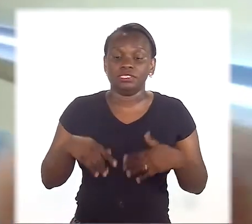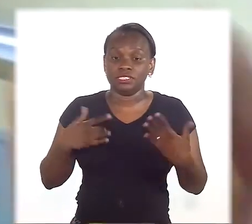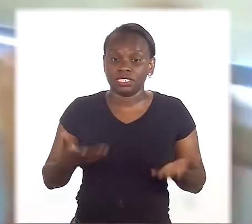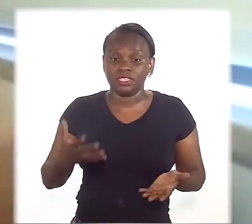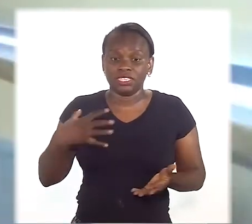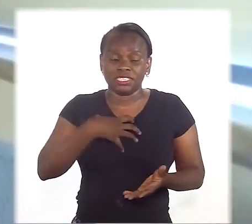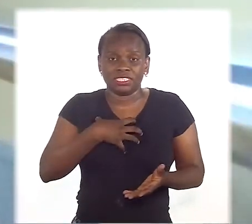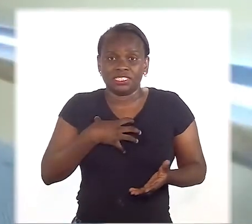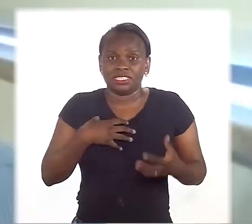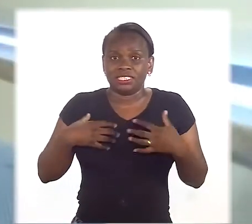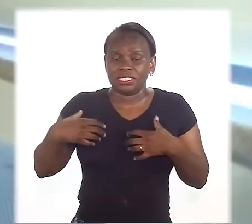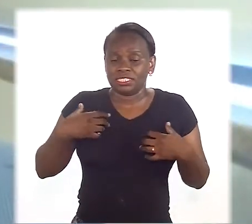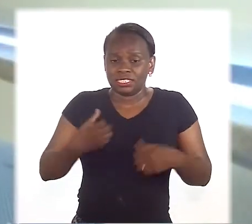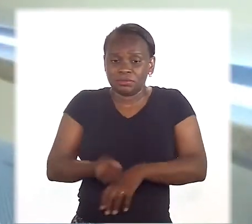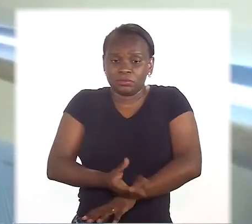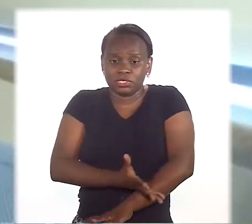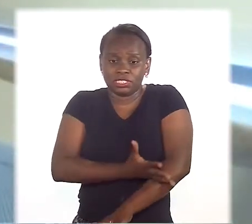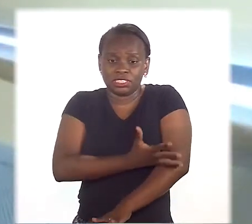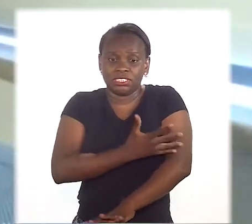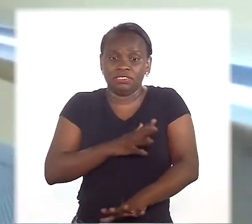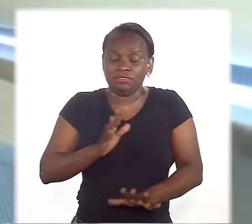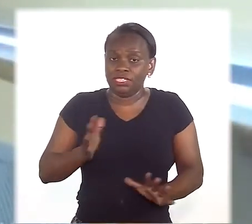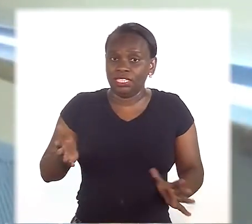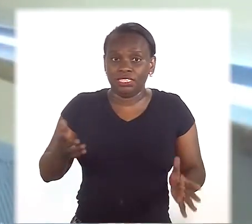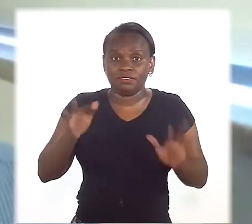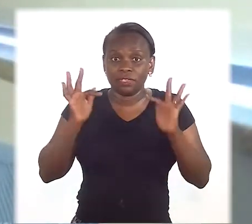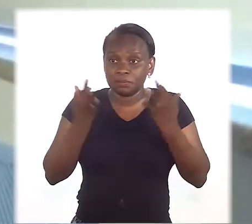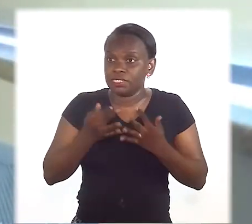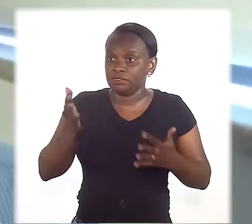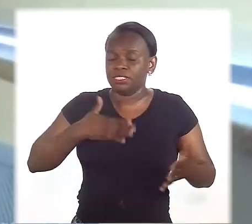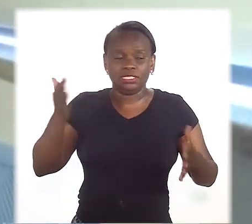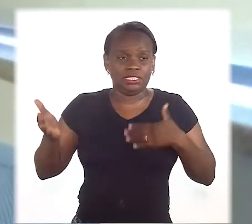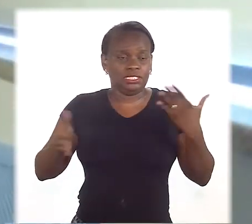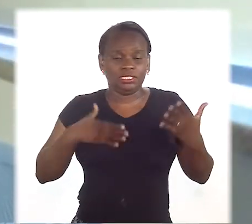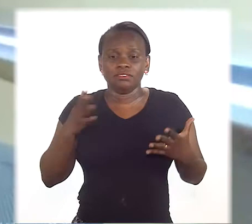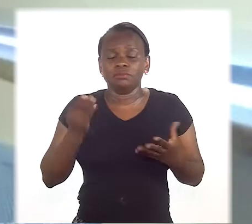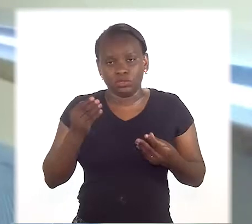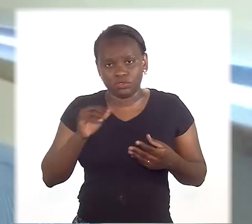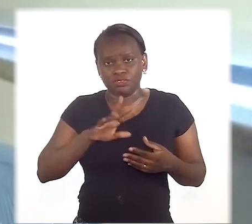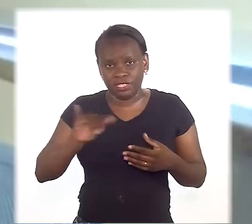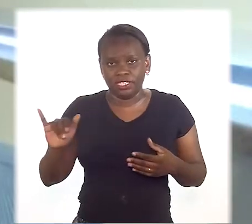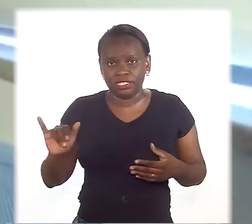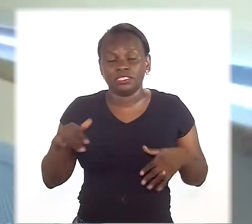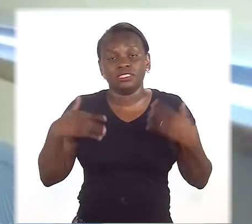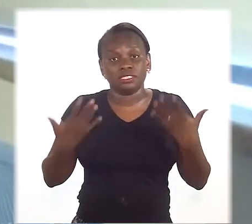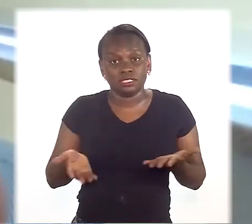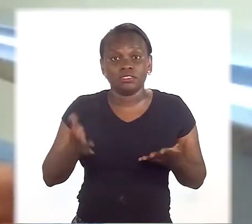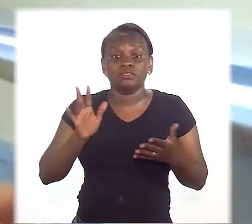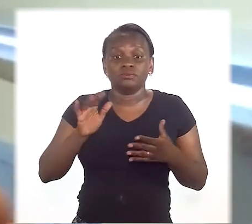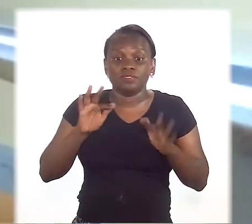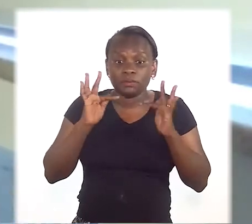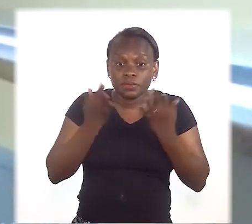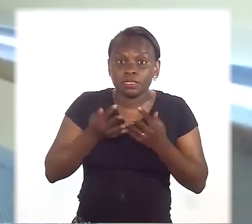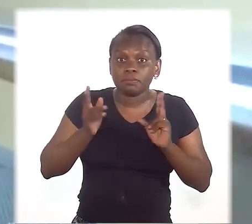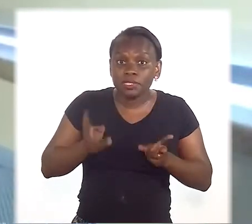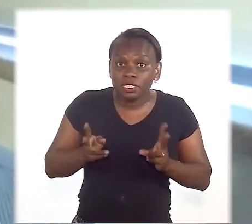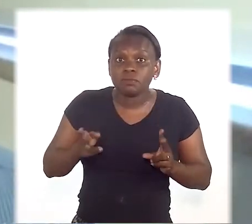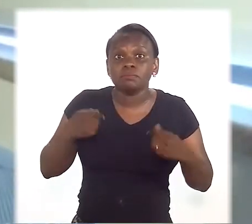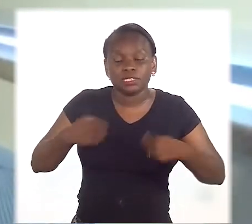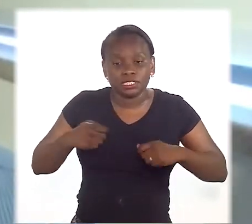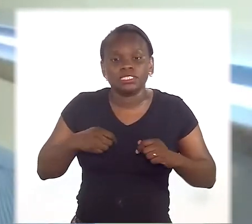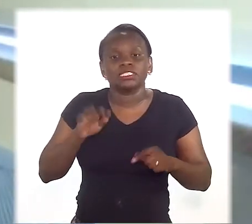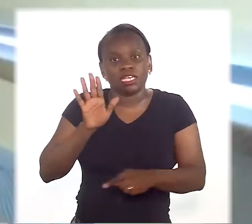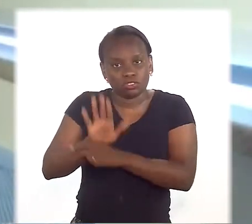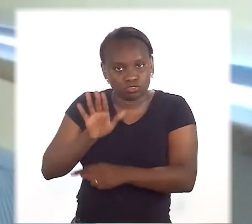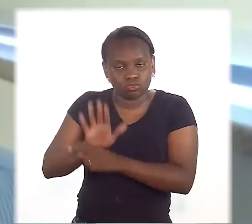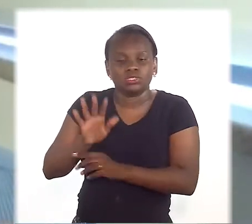são emoções que vão assaltar os familiares. E isso faz com que a própria família também